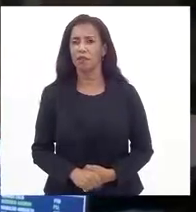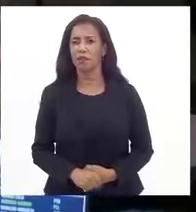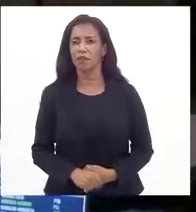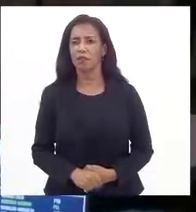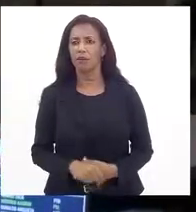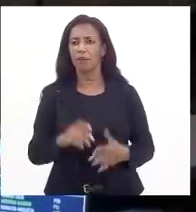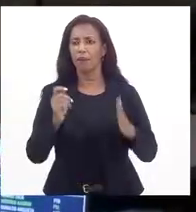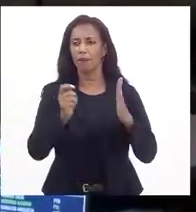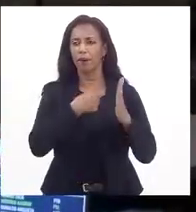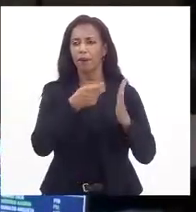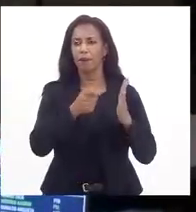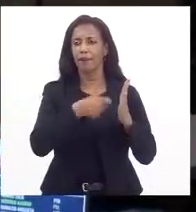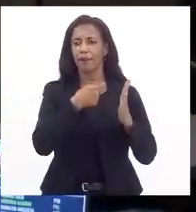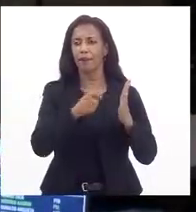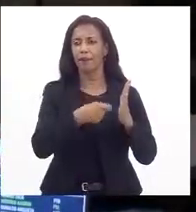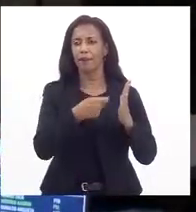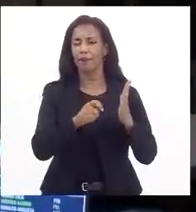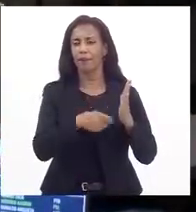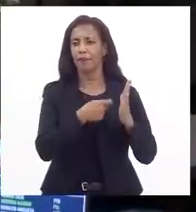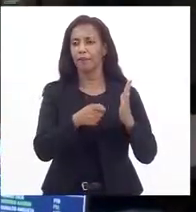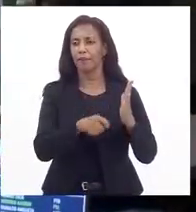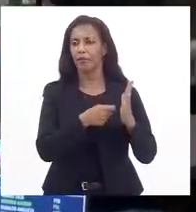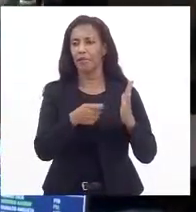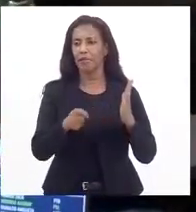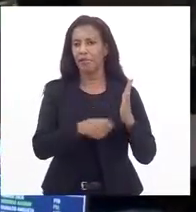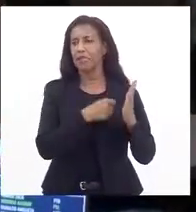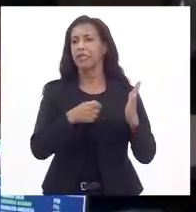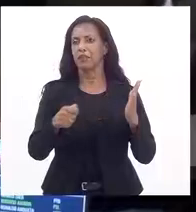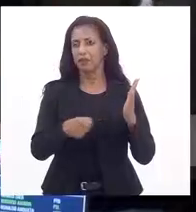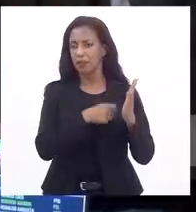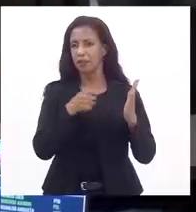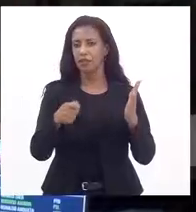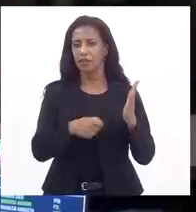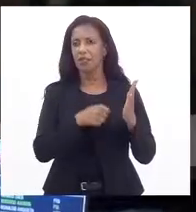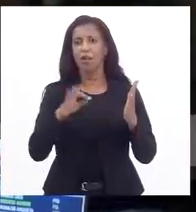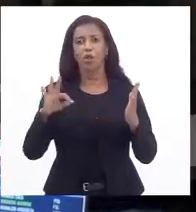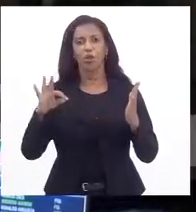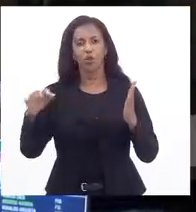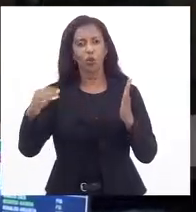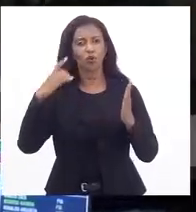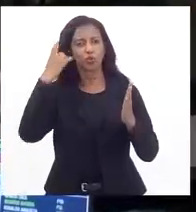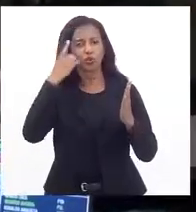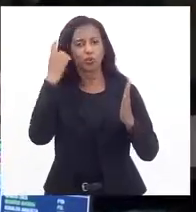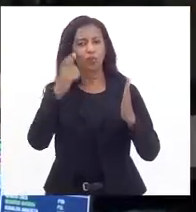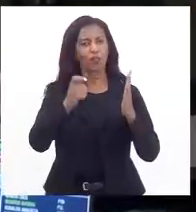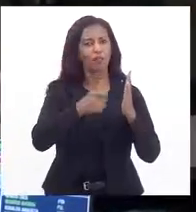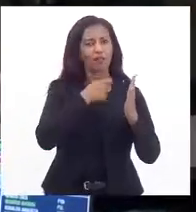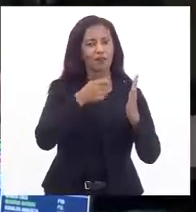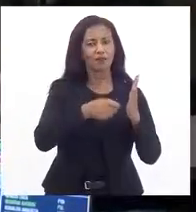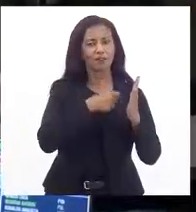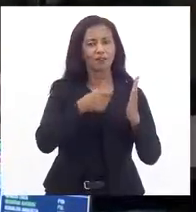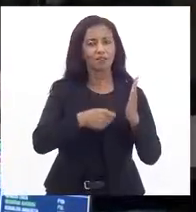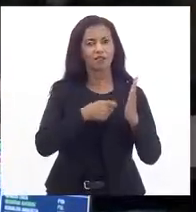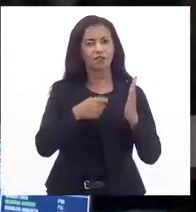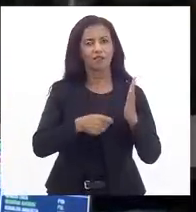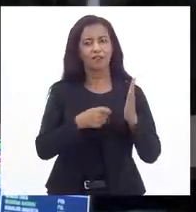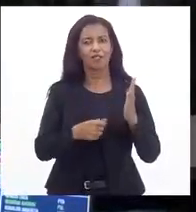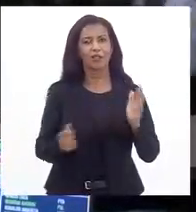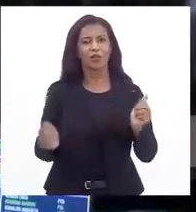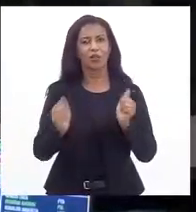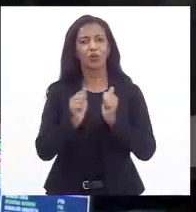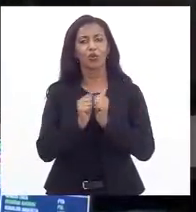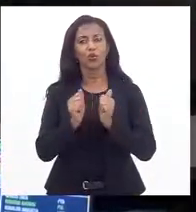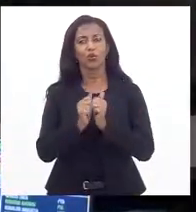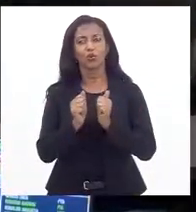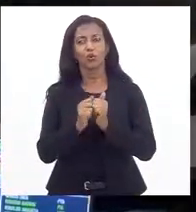inteiro viajo Carlos e obrigado Célia Obrigado Célia Alana Márcio